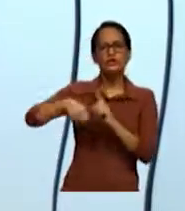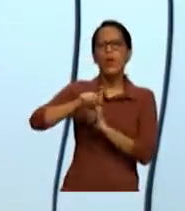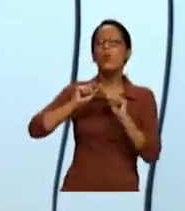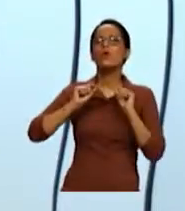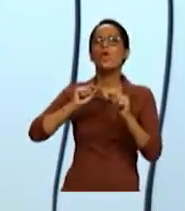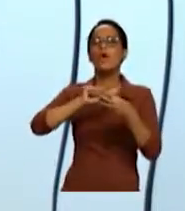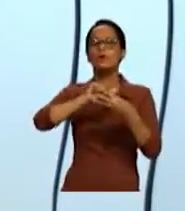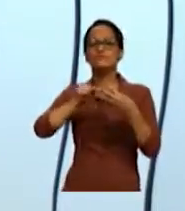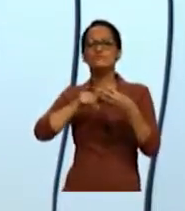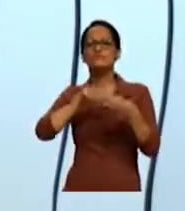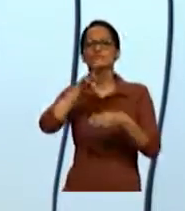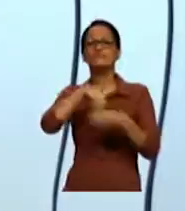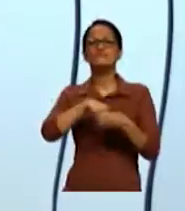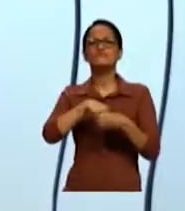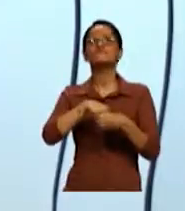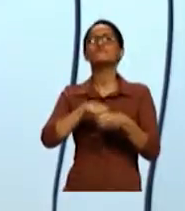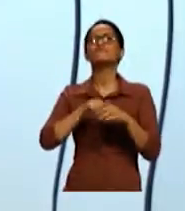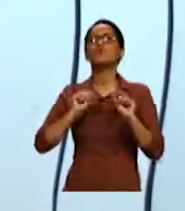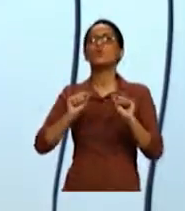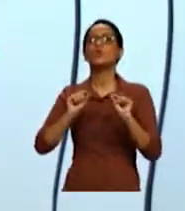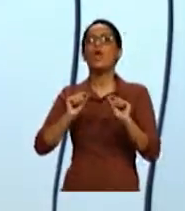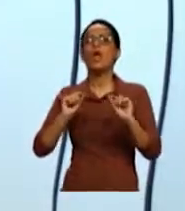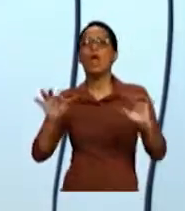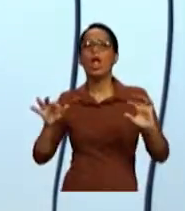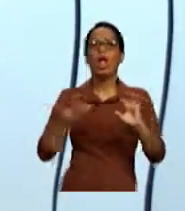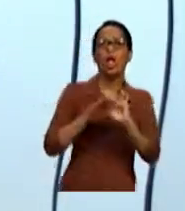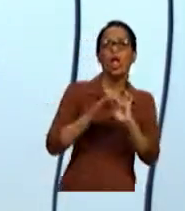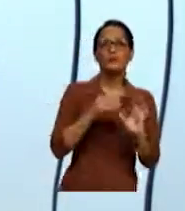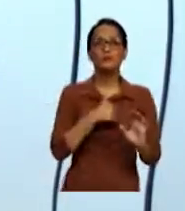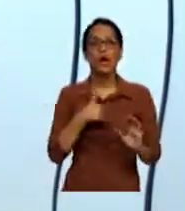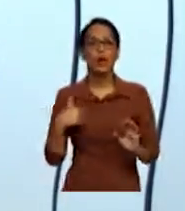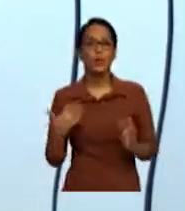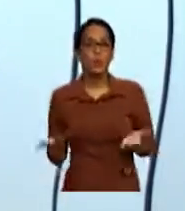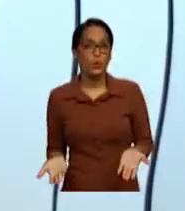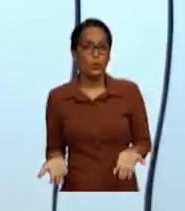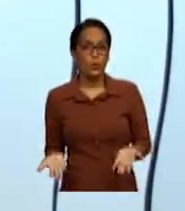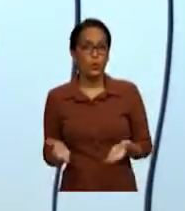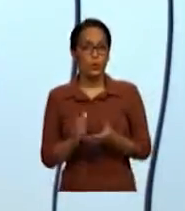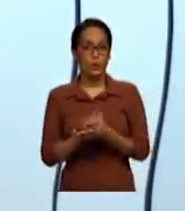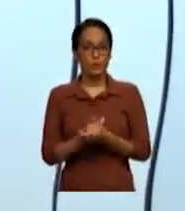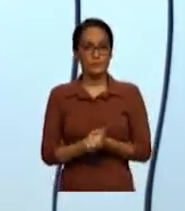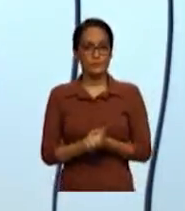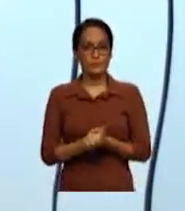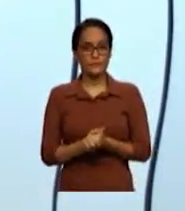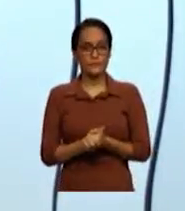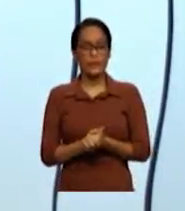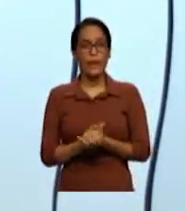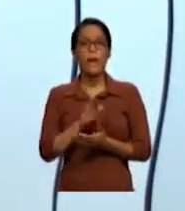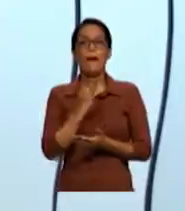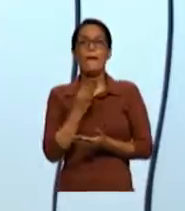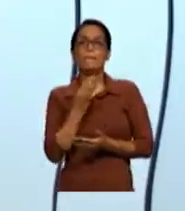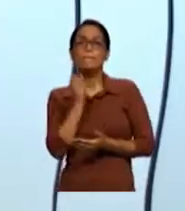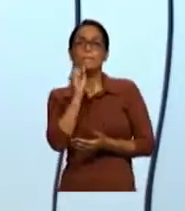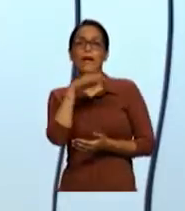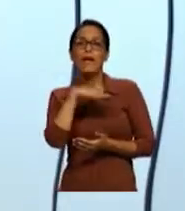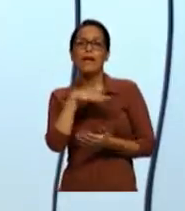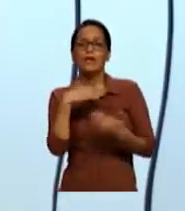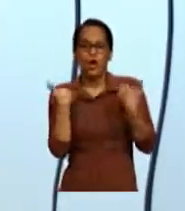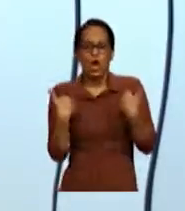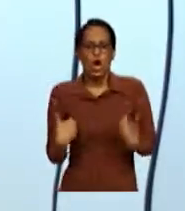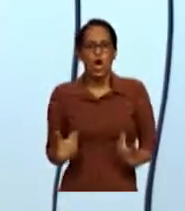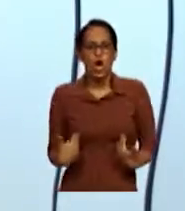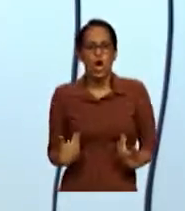estou falando disso? O que isso tem a ver com a saúde? Quando eu falo em bem-estar